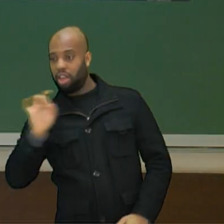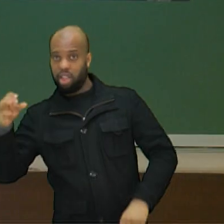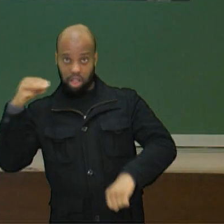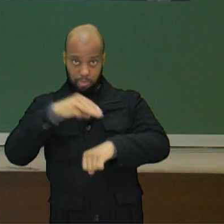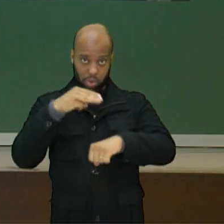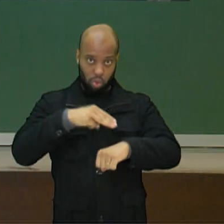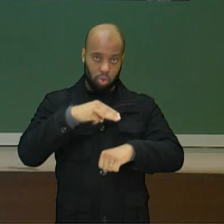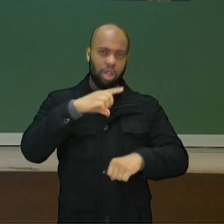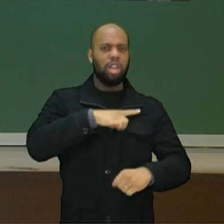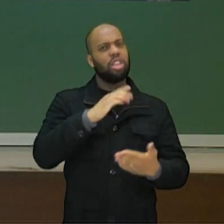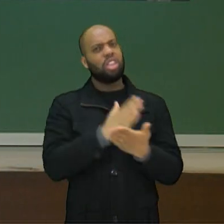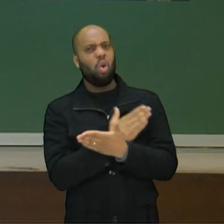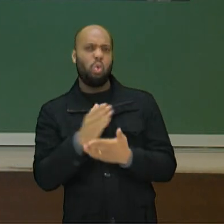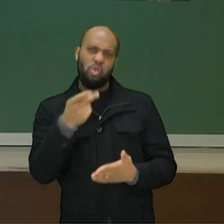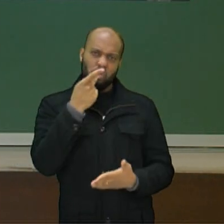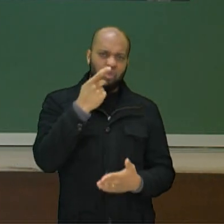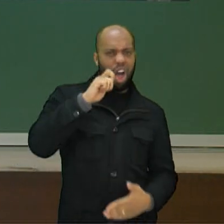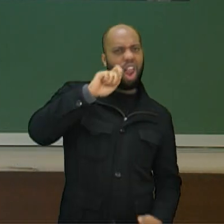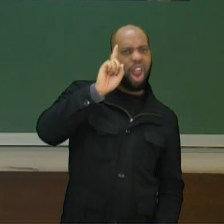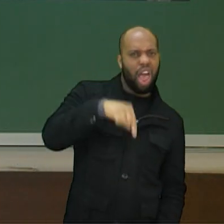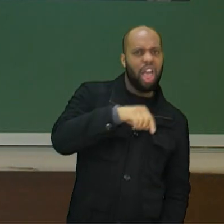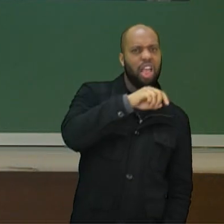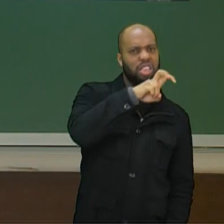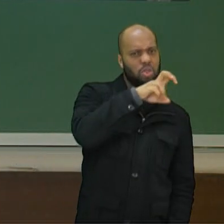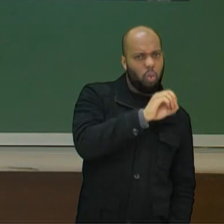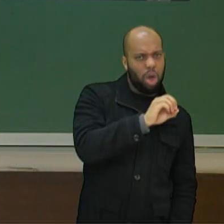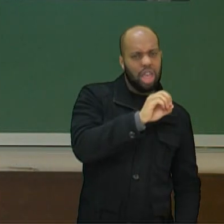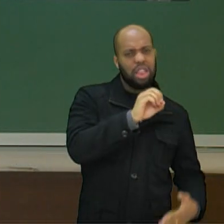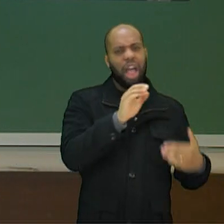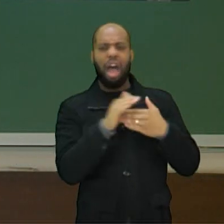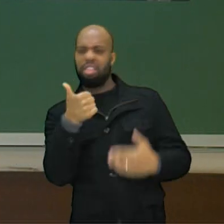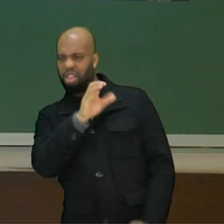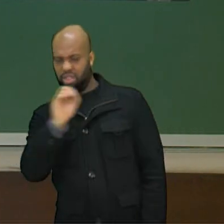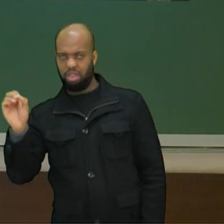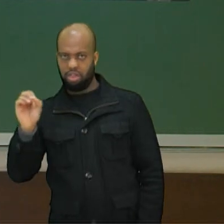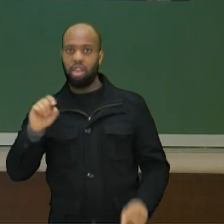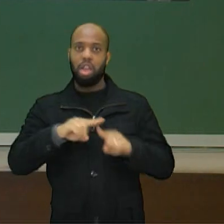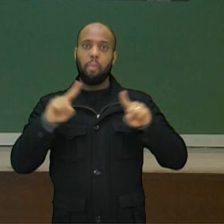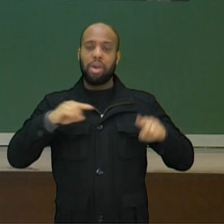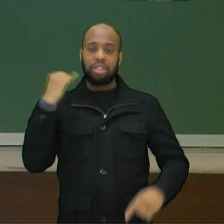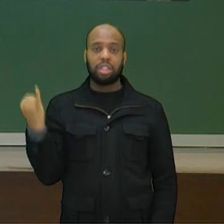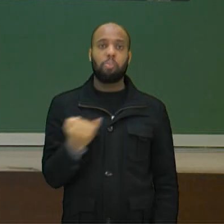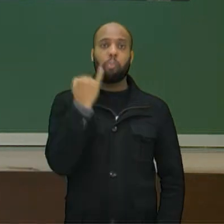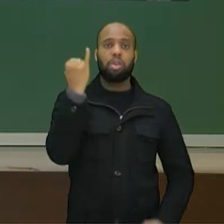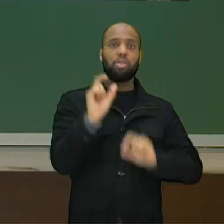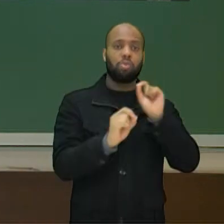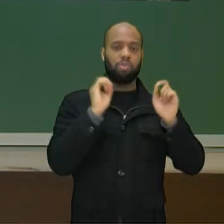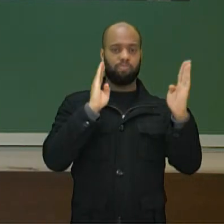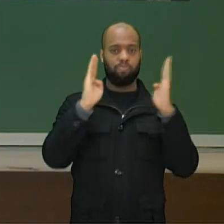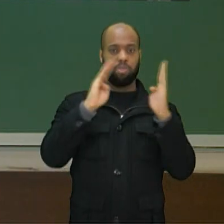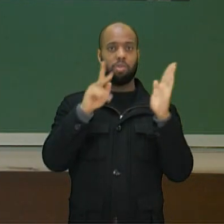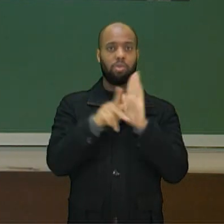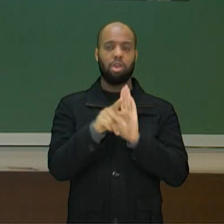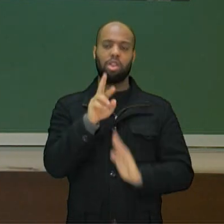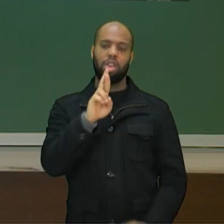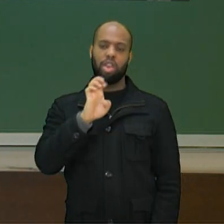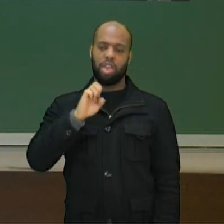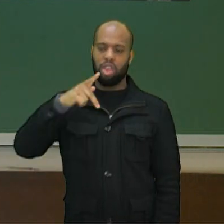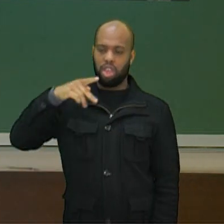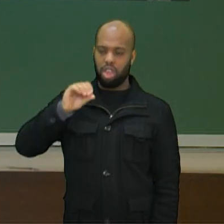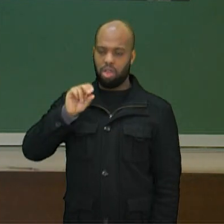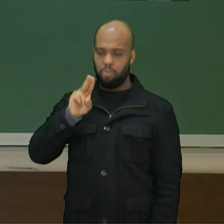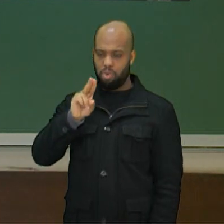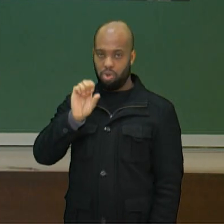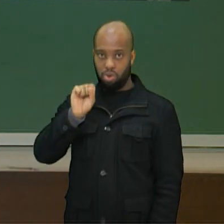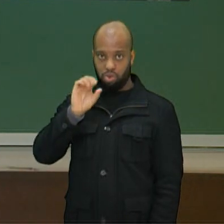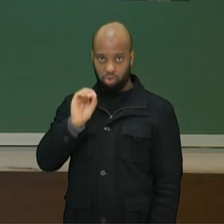de 50 a 80 ou até 100. Mas o interessante observar é que essa frequência cardíaca de repouso, ela implica o